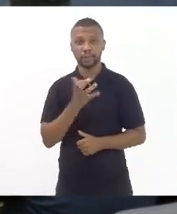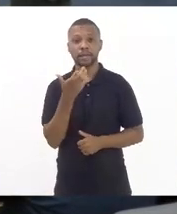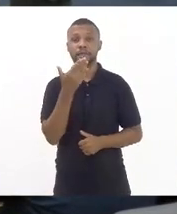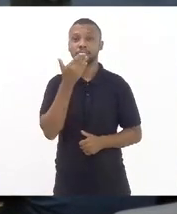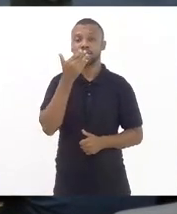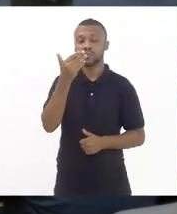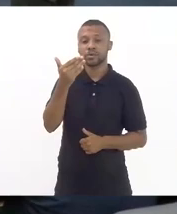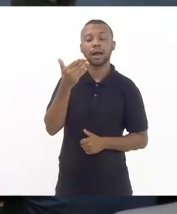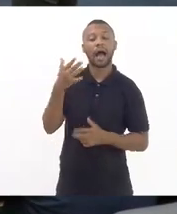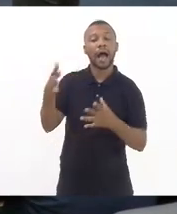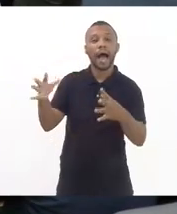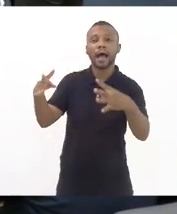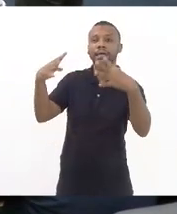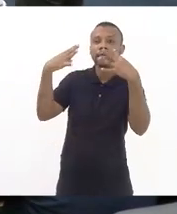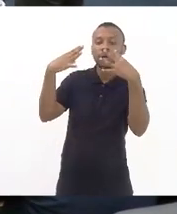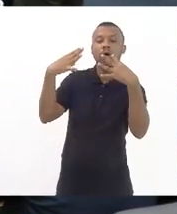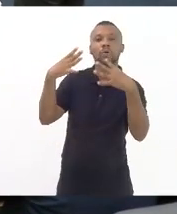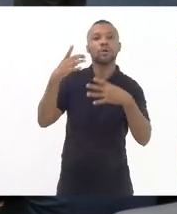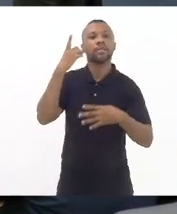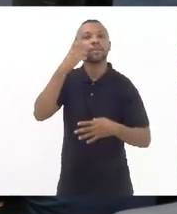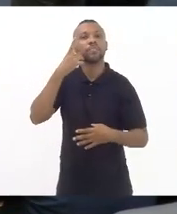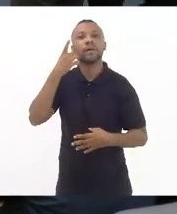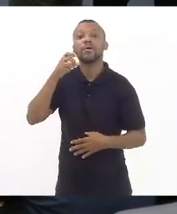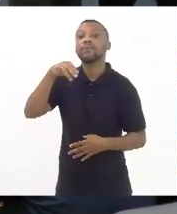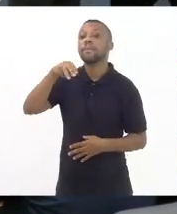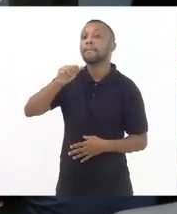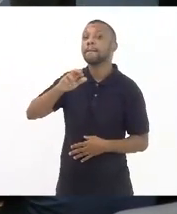Márcio Pacheco, é possível?